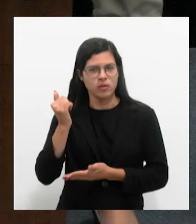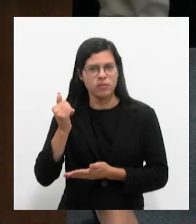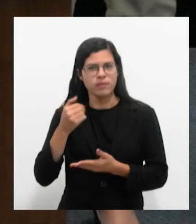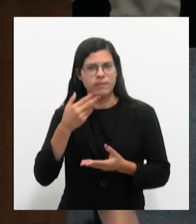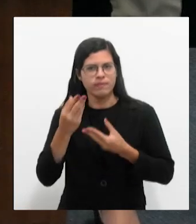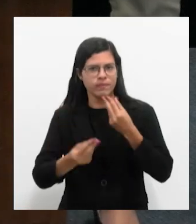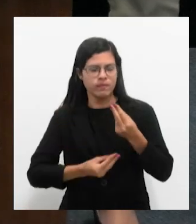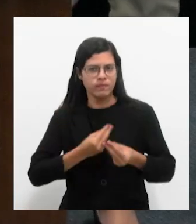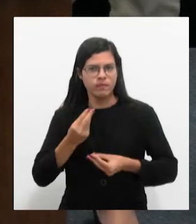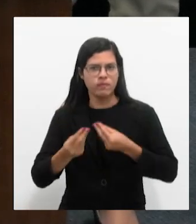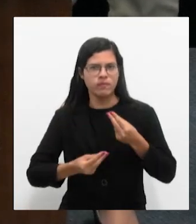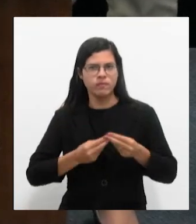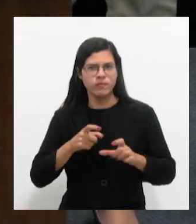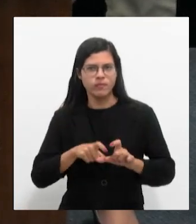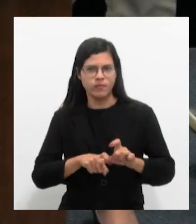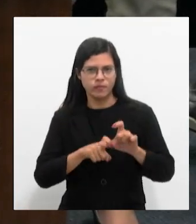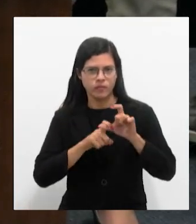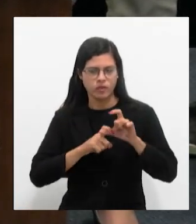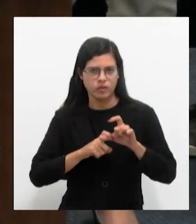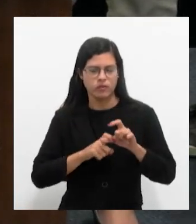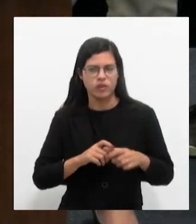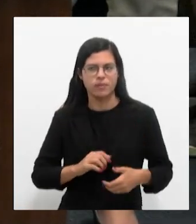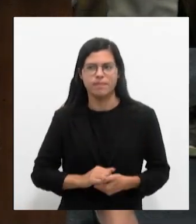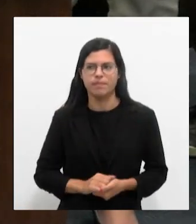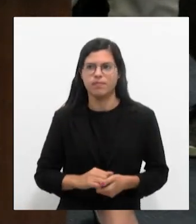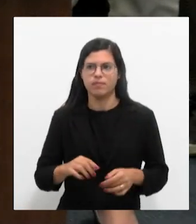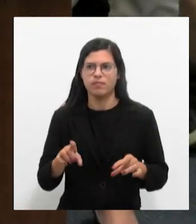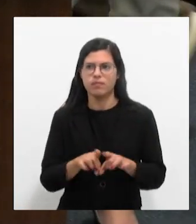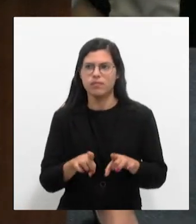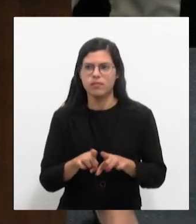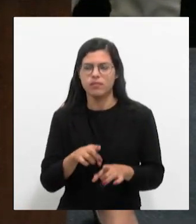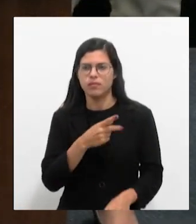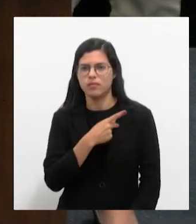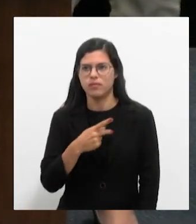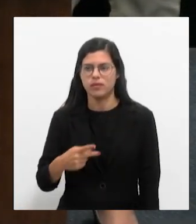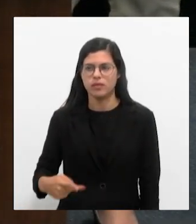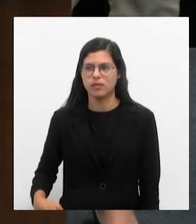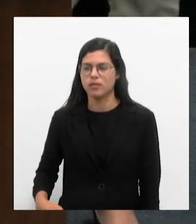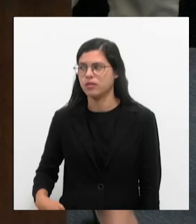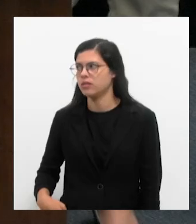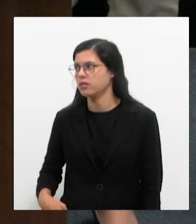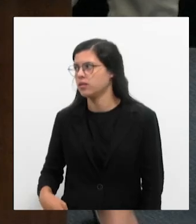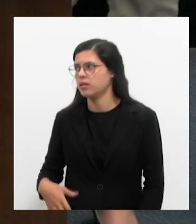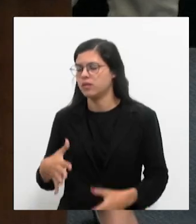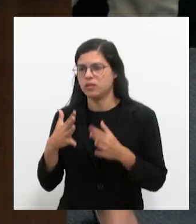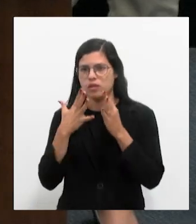como é essa dívida. Além disso, senhor presidente, me chamou a atenção